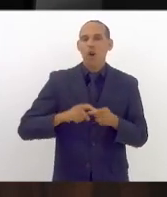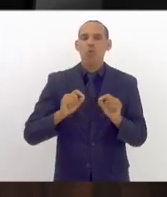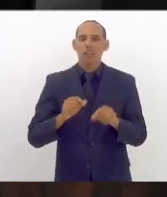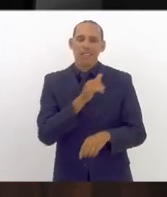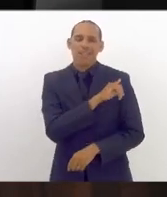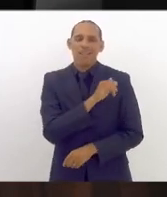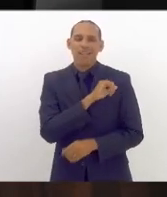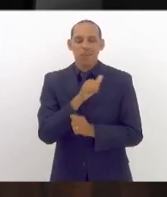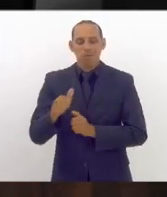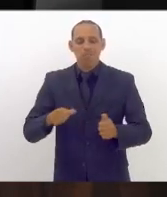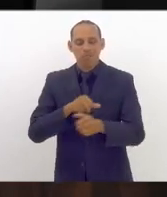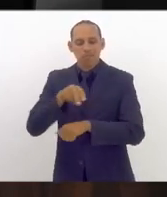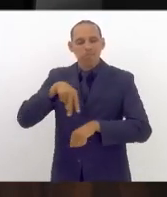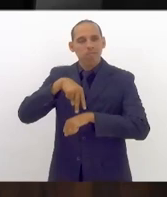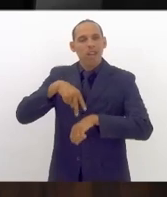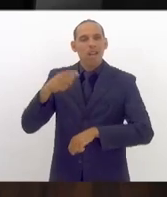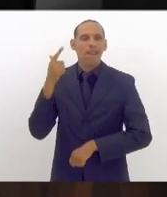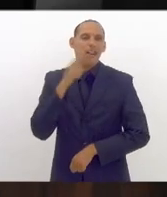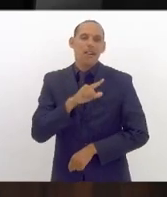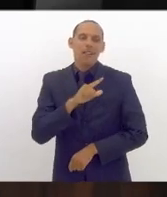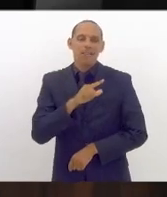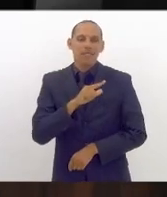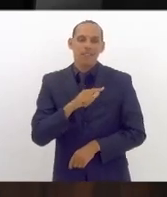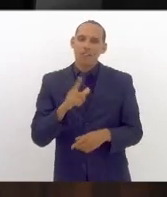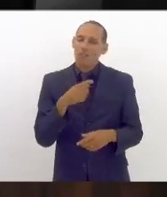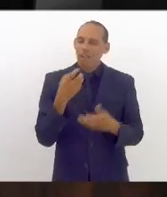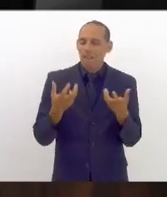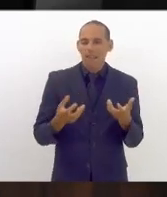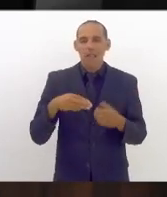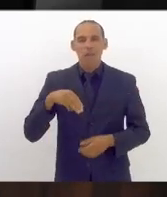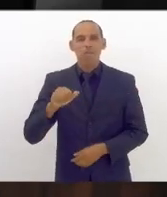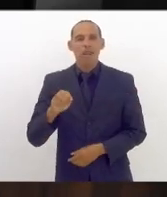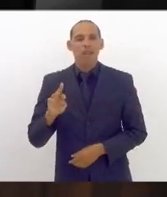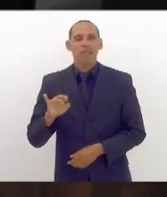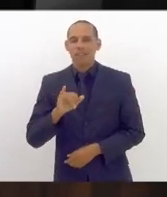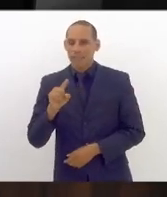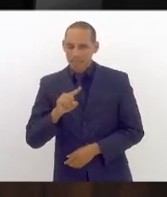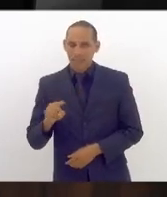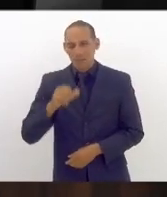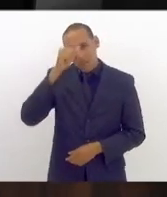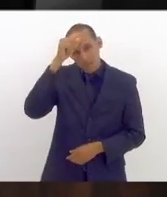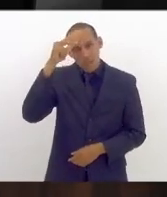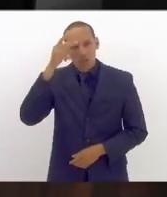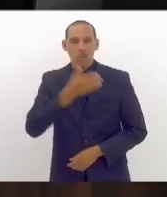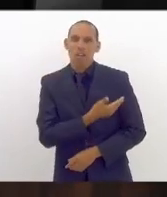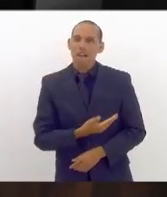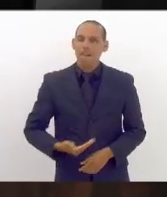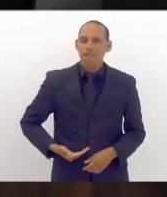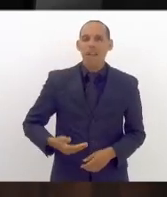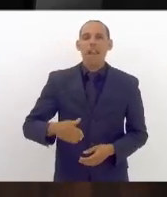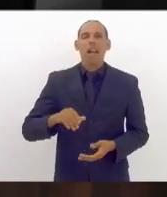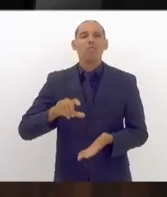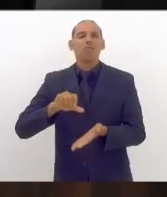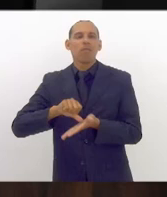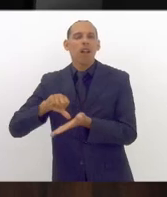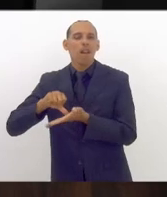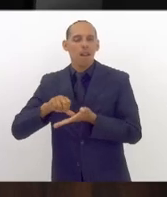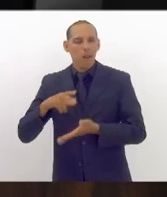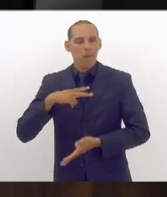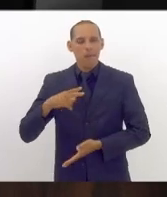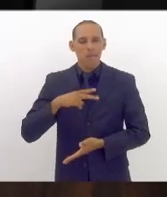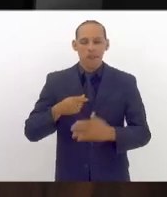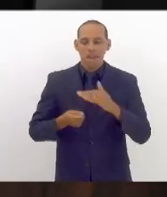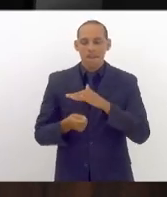Esperamos que a matriz seja bem aproveitada pelo governo prefeituras e o setor privado no planejamento de